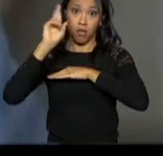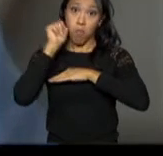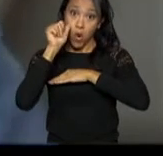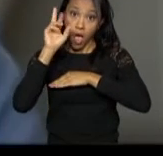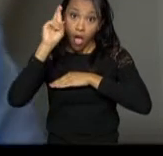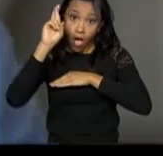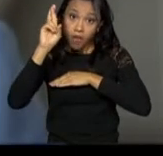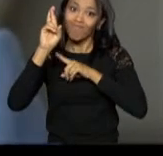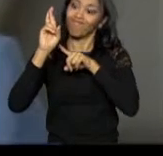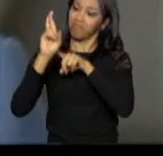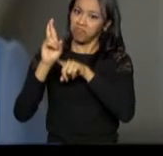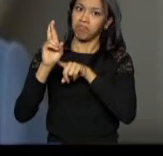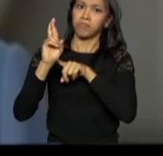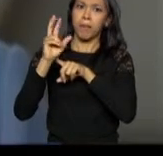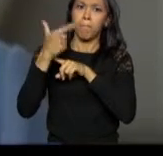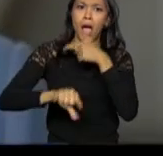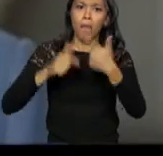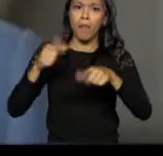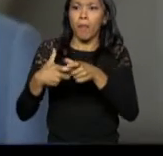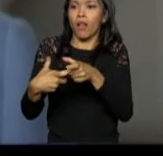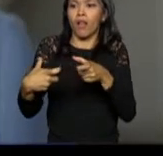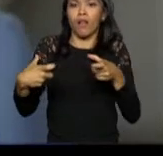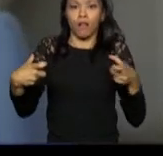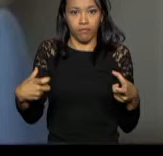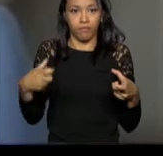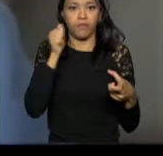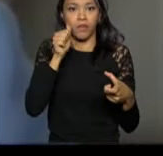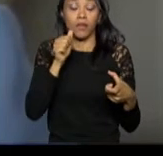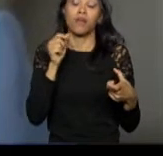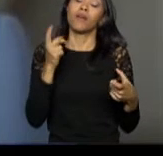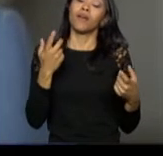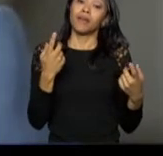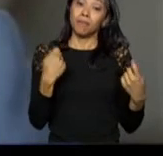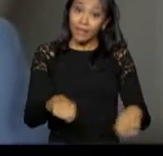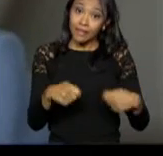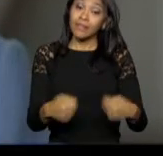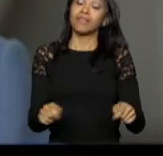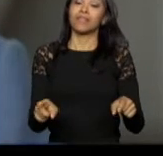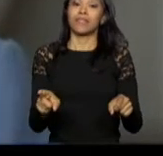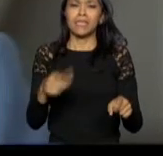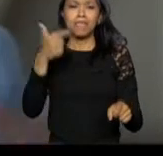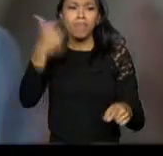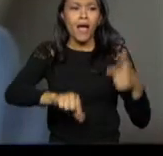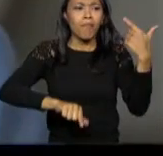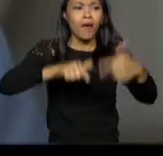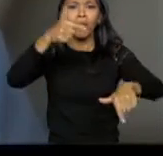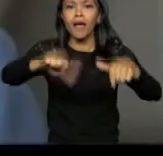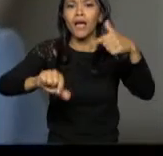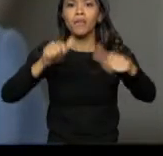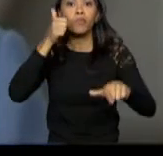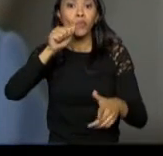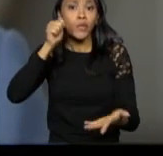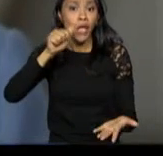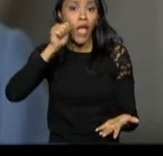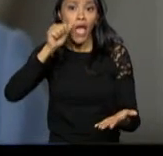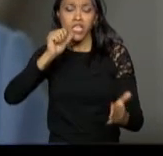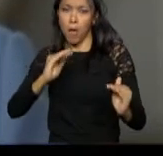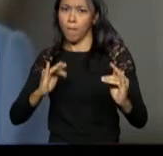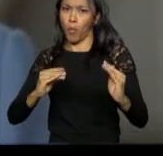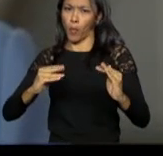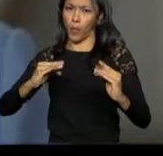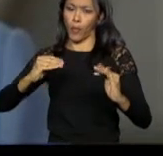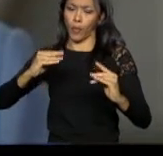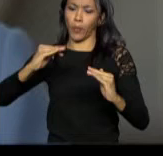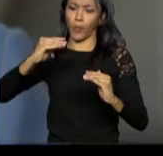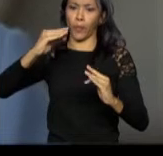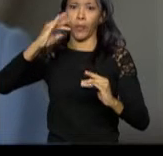sejam ainda mais numerosas. É preciso que muito mais mulheres ocupem o topo das